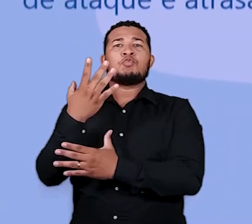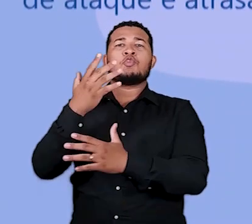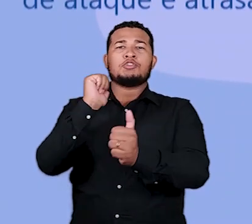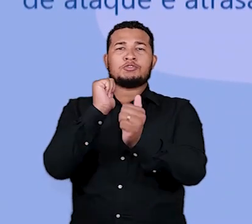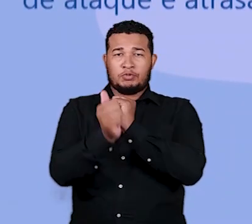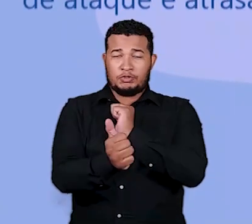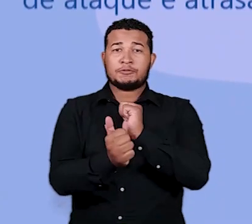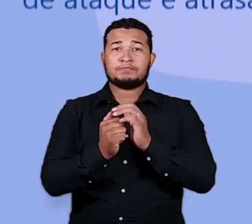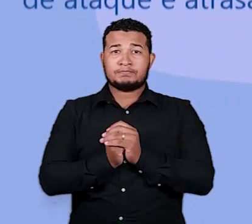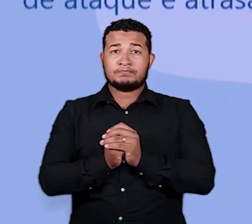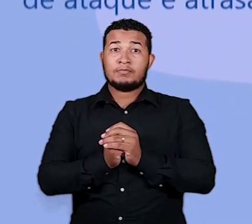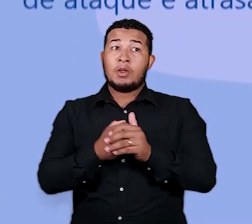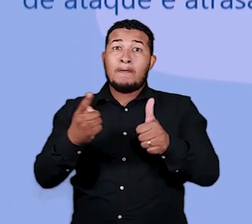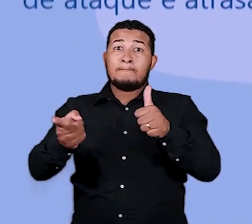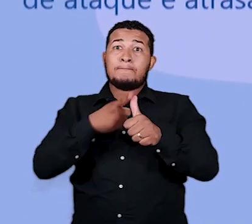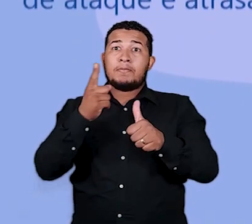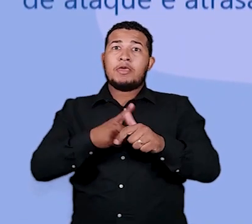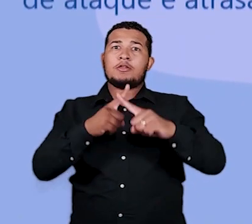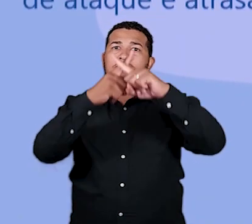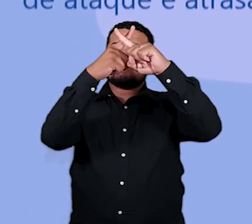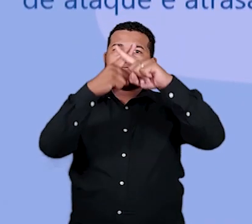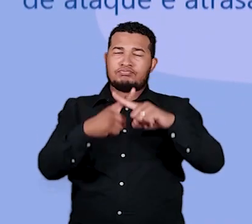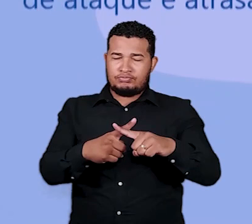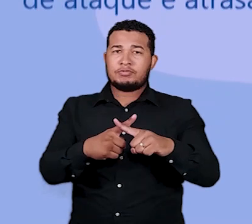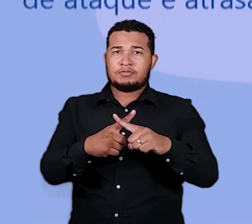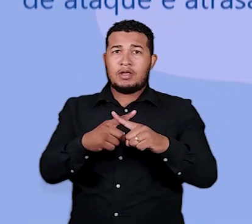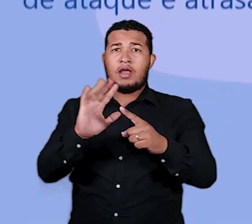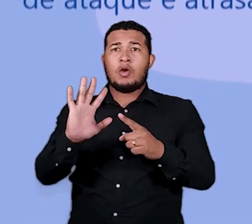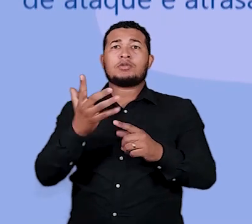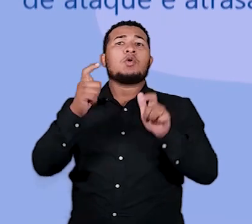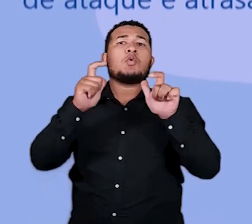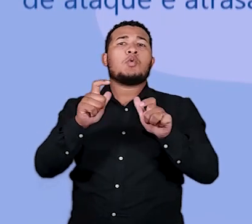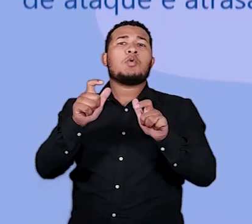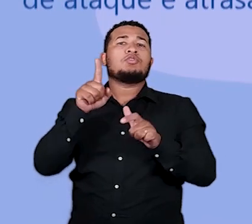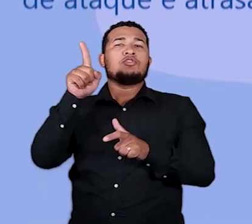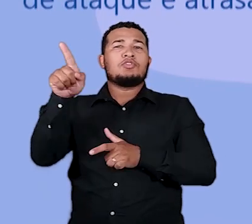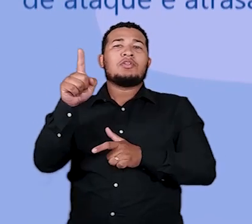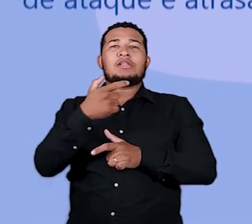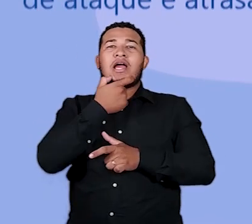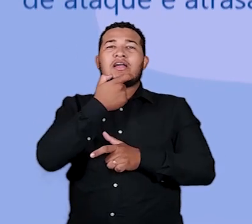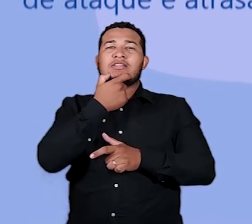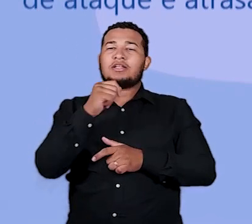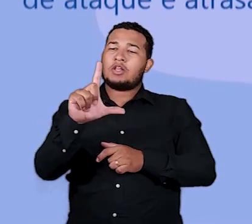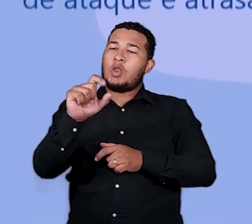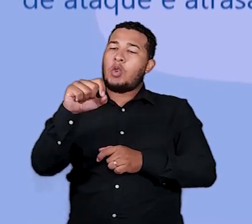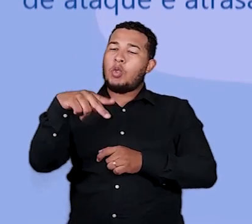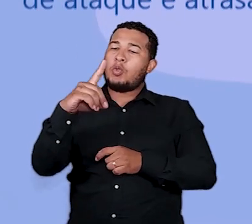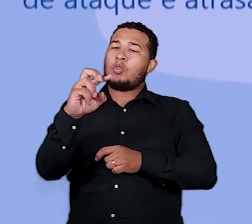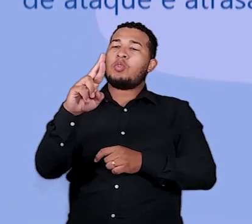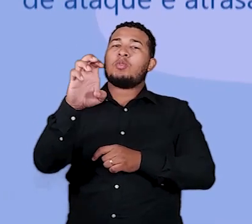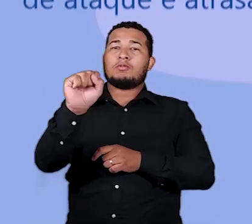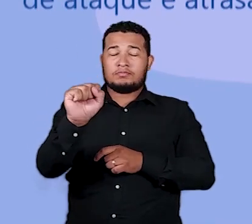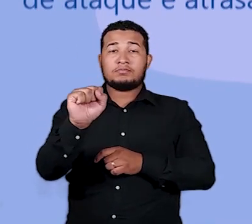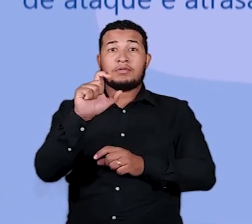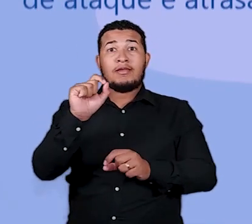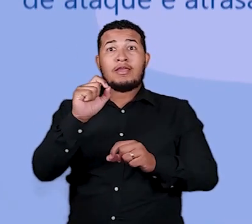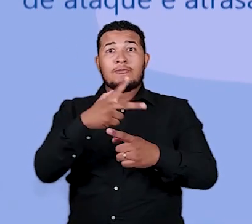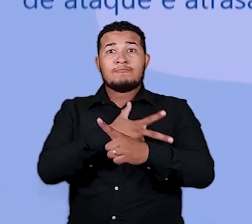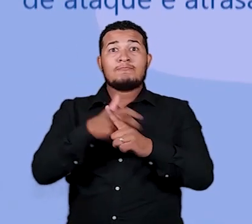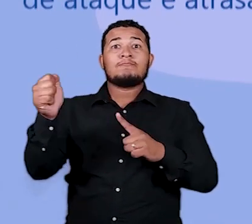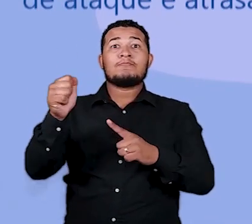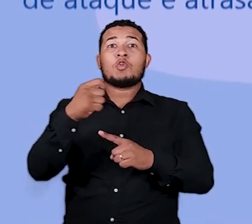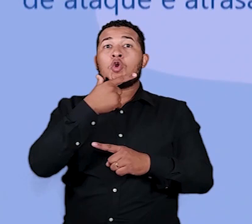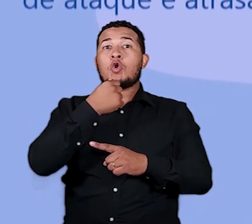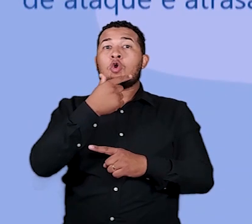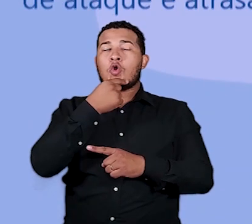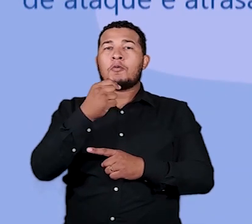um esporte. O primeiro torneio moderno de enxadrismo ocorreu em Londres, 1851. O campeão foi